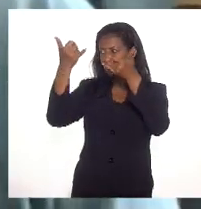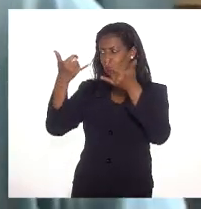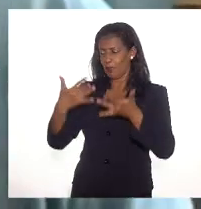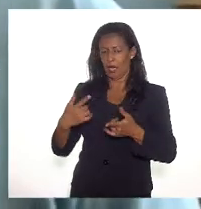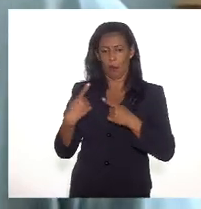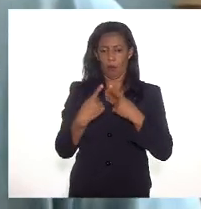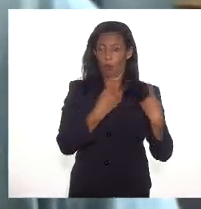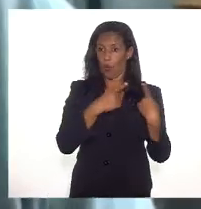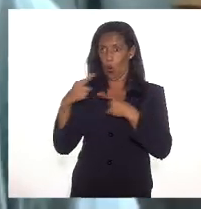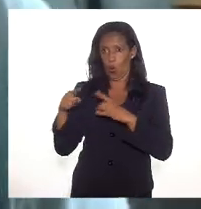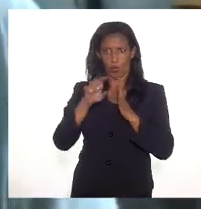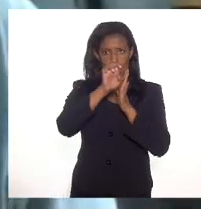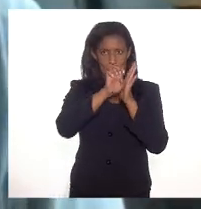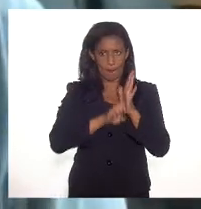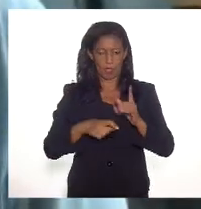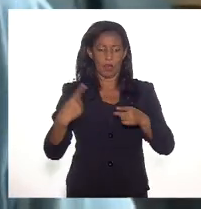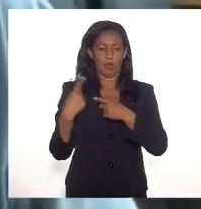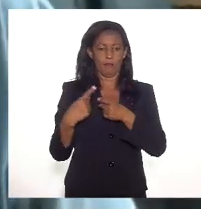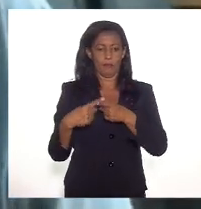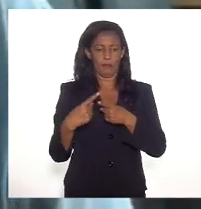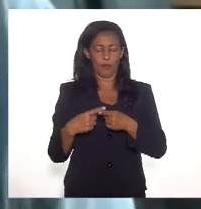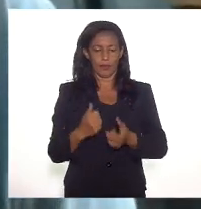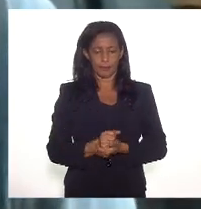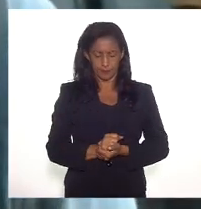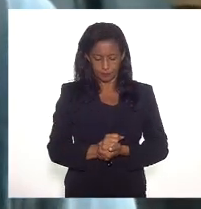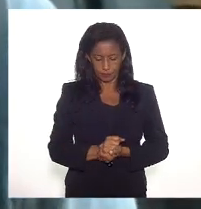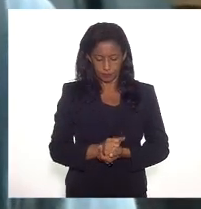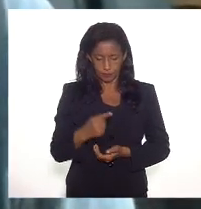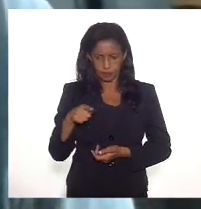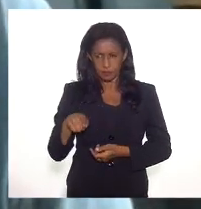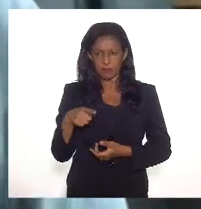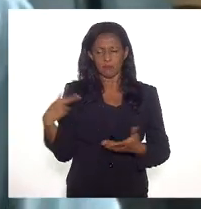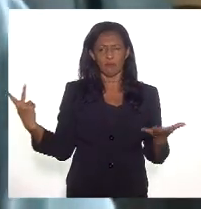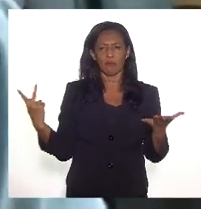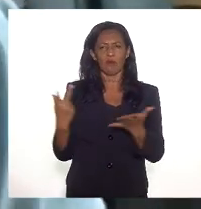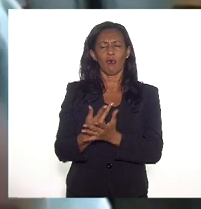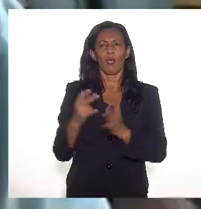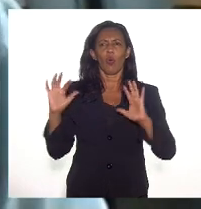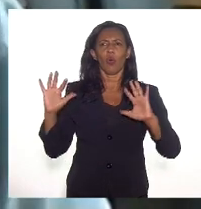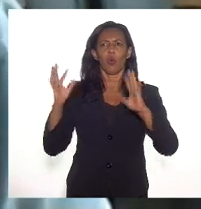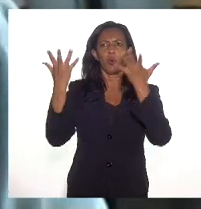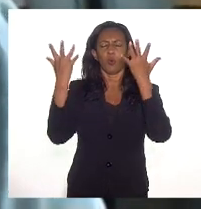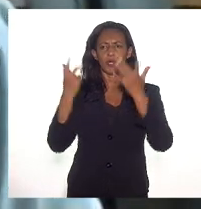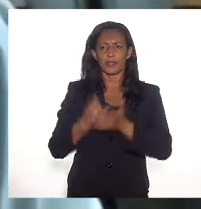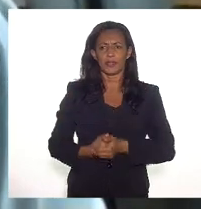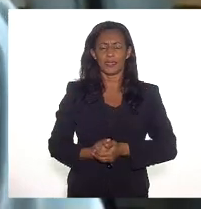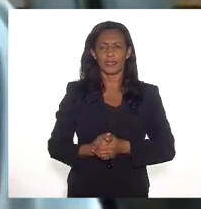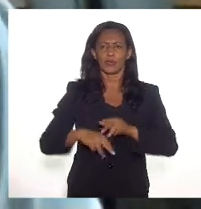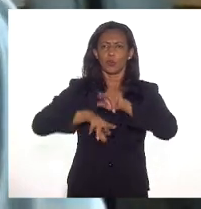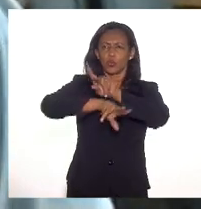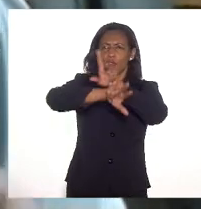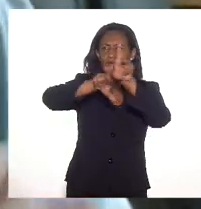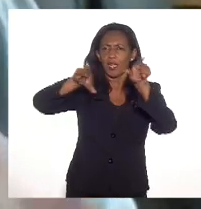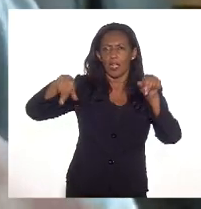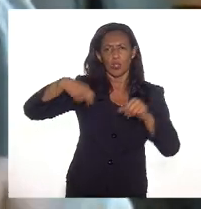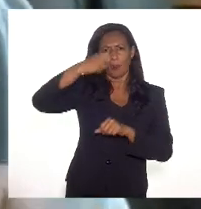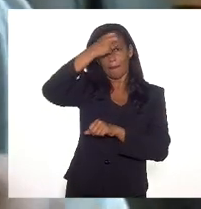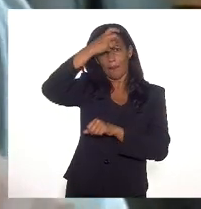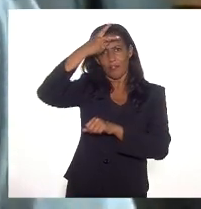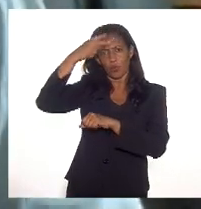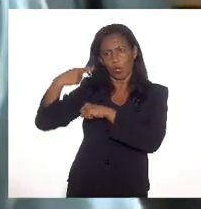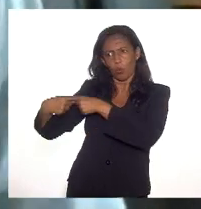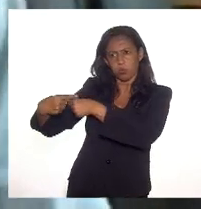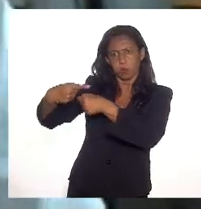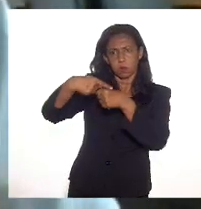emenda. Pelo seguinte, porque esses eventos são em vários municípios, são em datas diferentes. E o